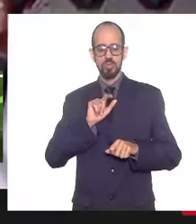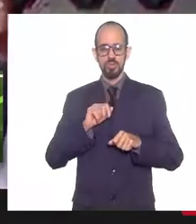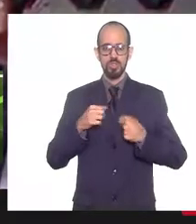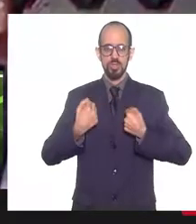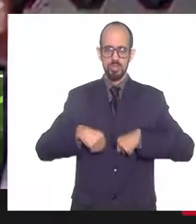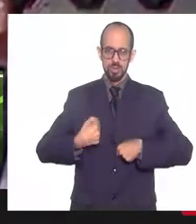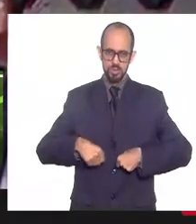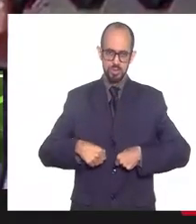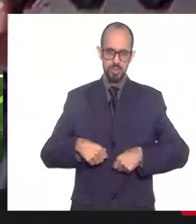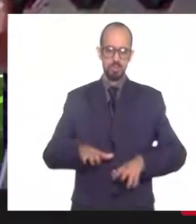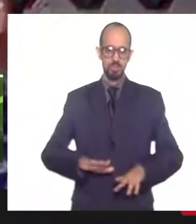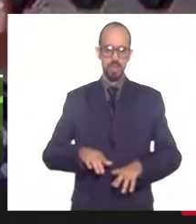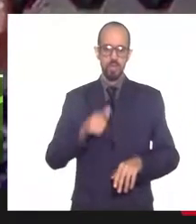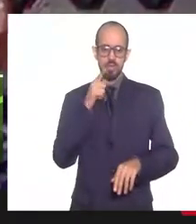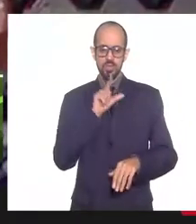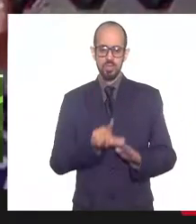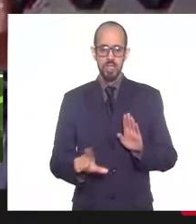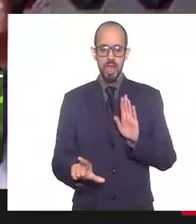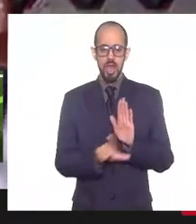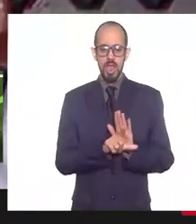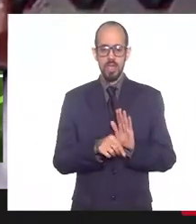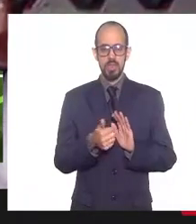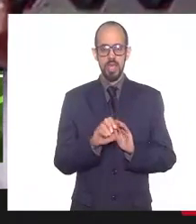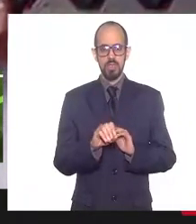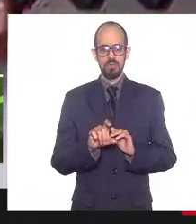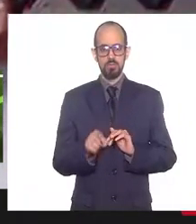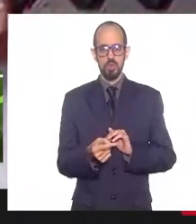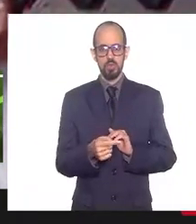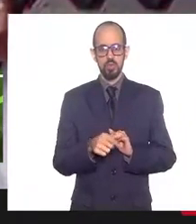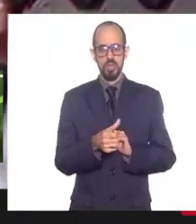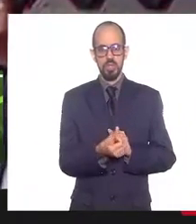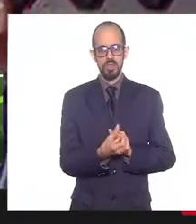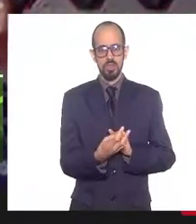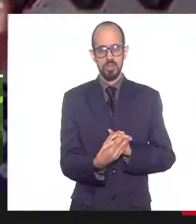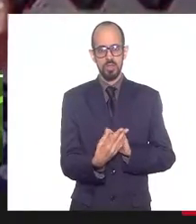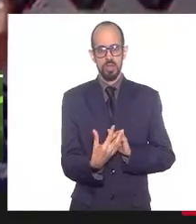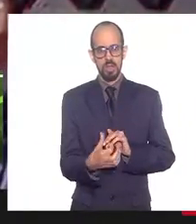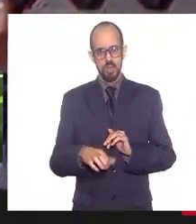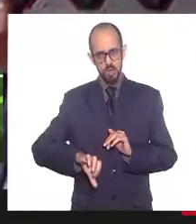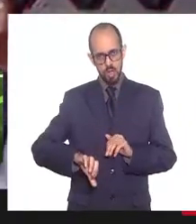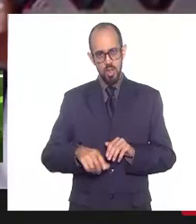a efetivação da Lei 10.639, atualizada na Lei